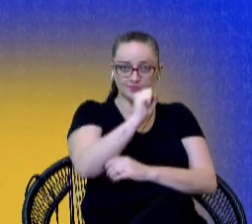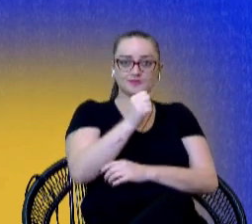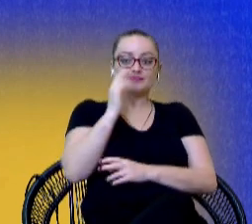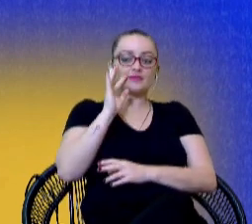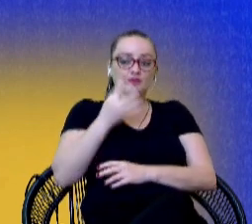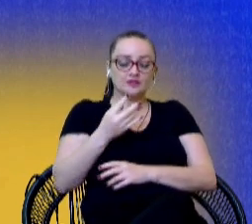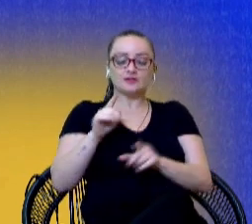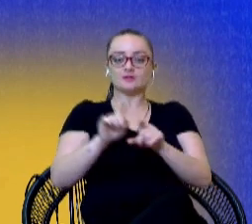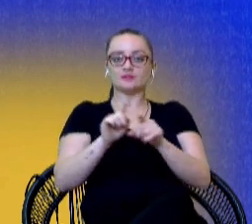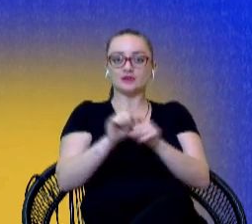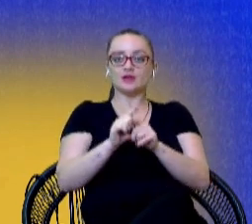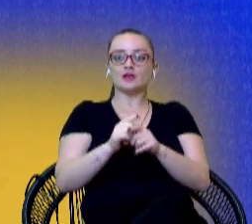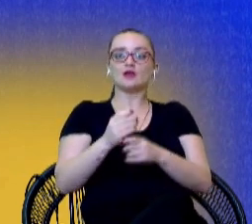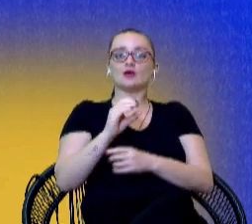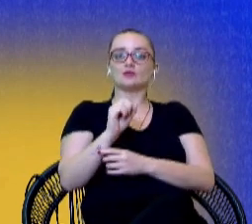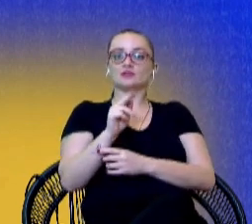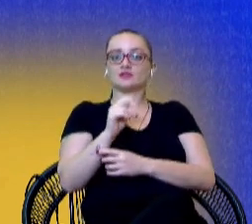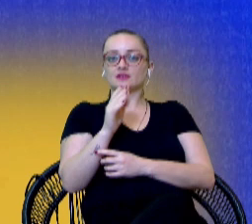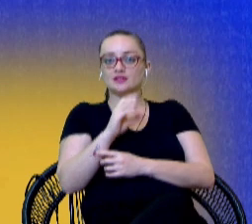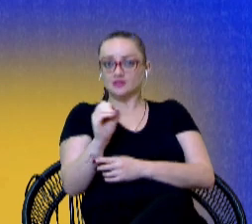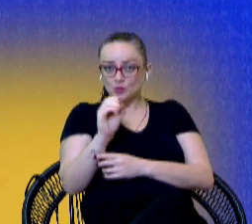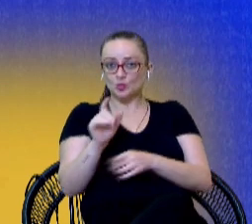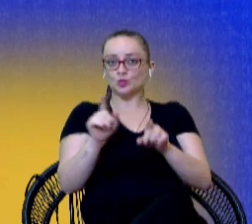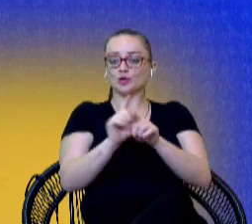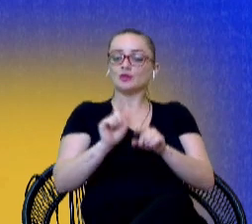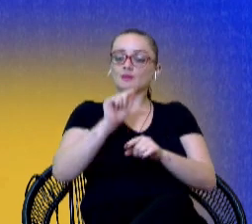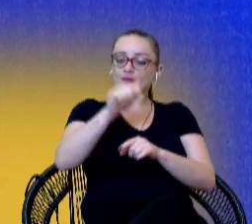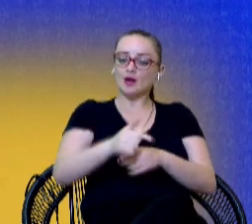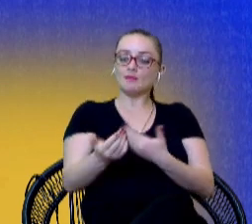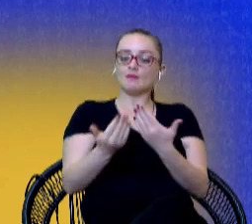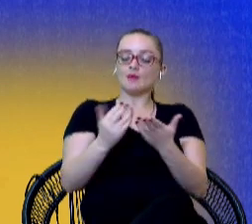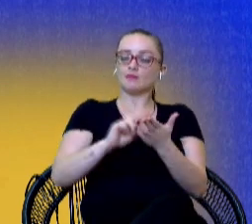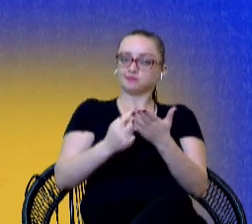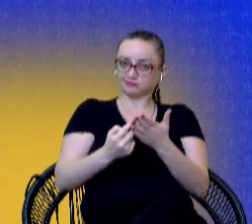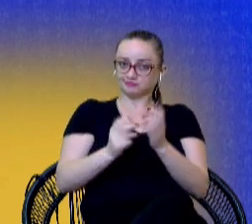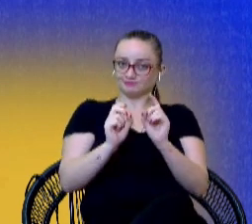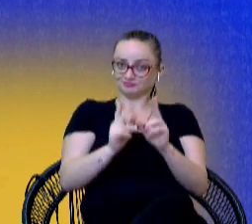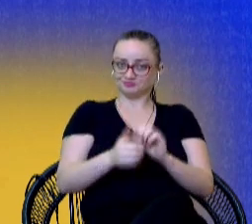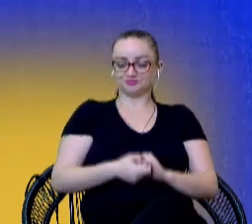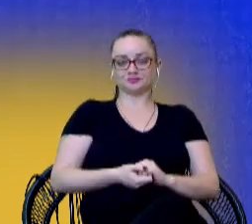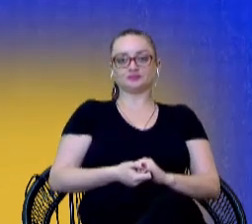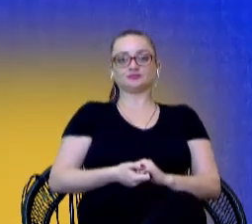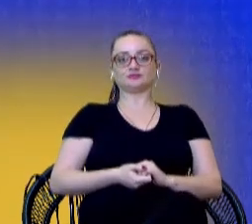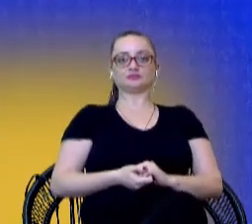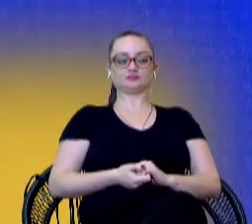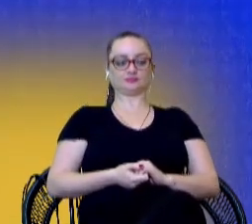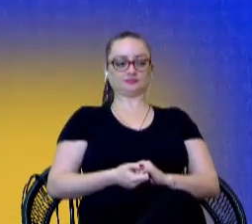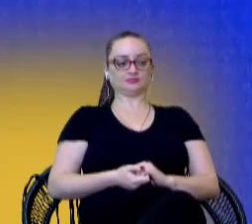reconhecimento e a consideração e depois a conversão, tá bom, gente?